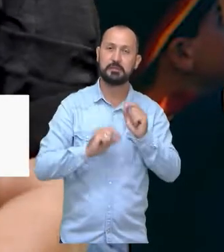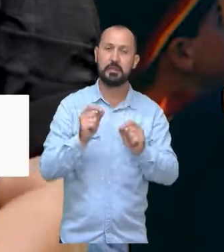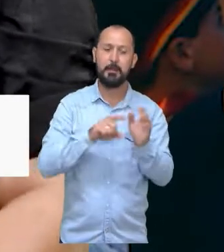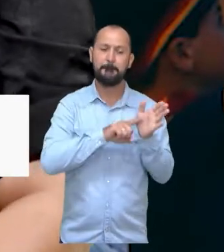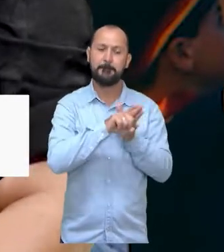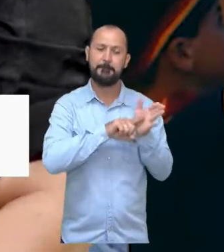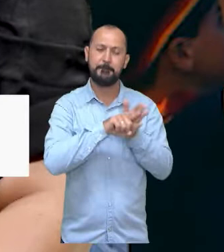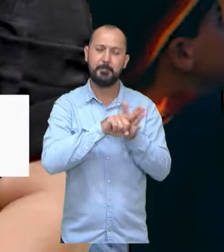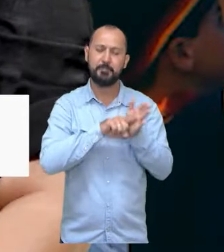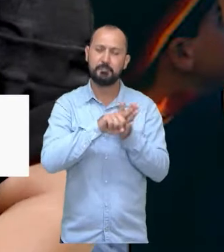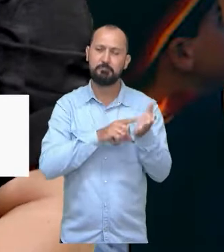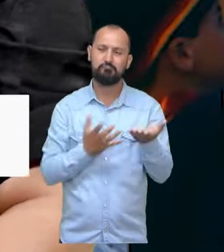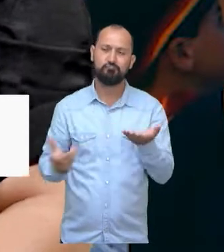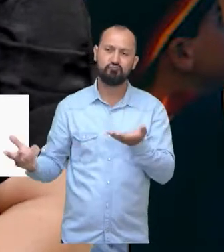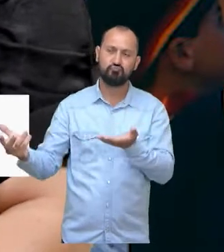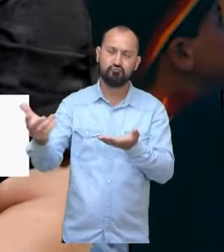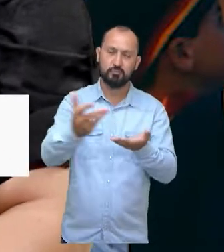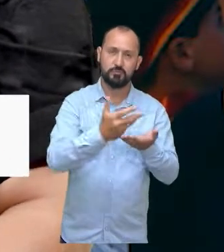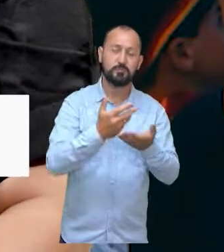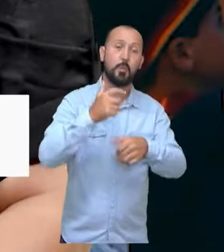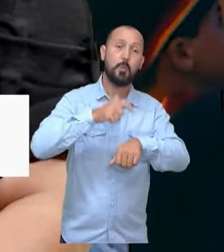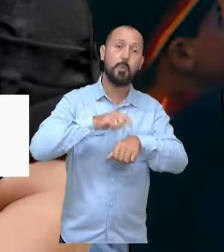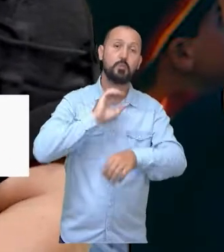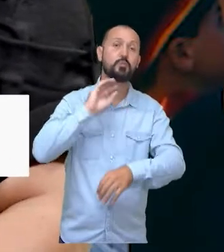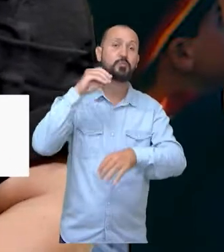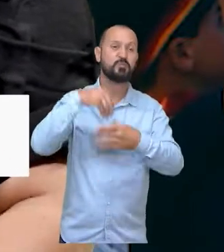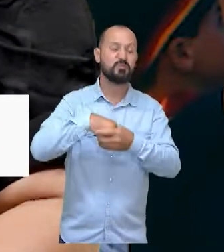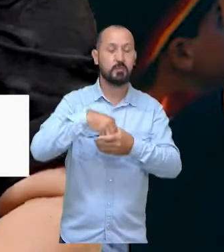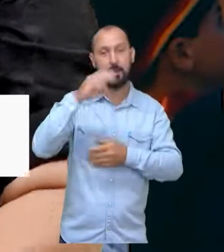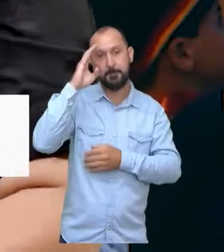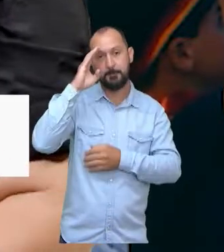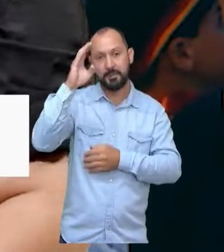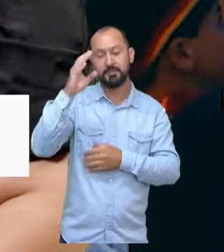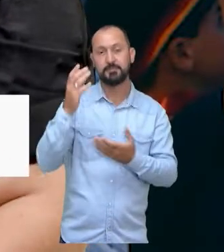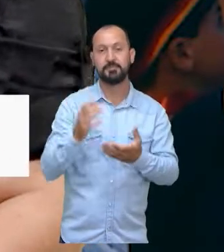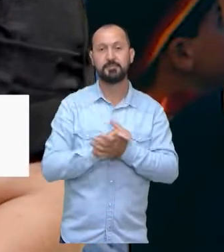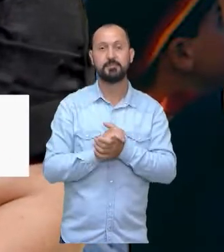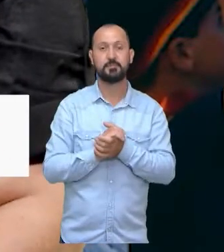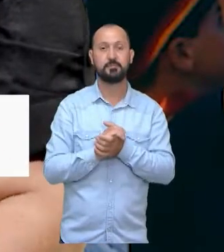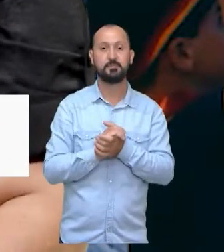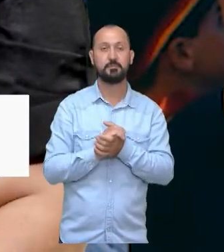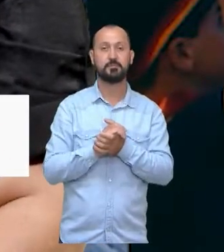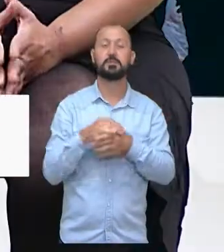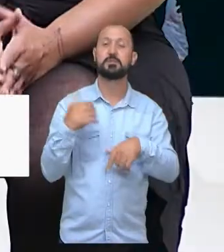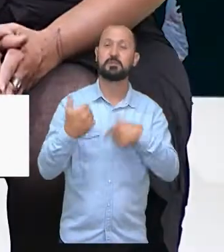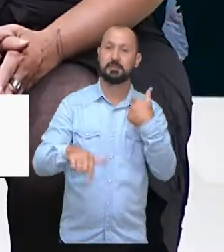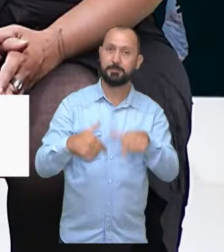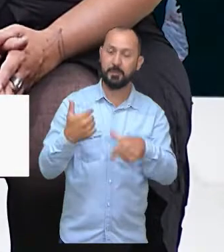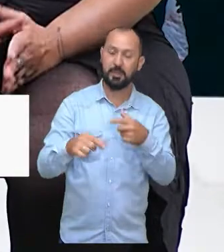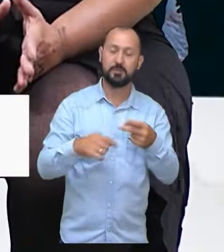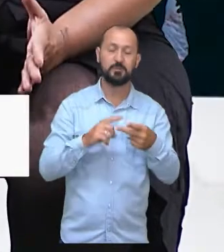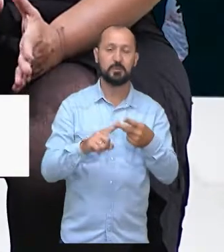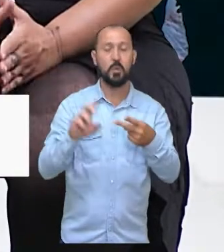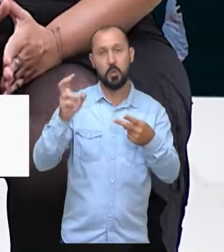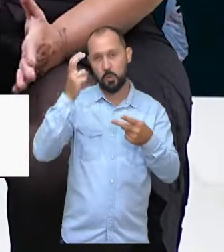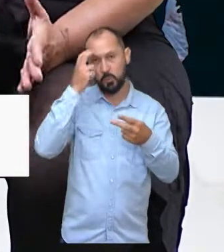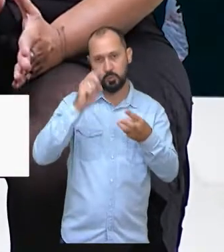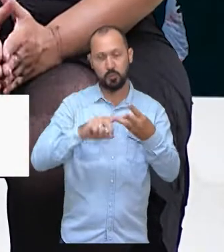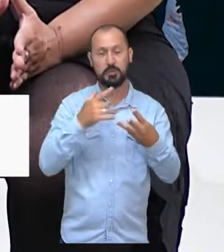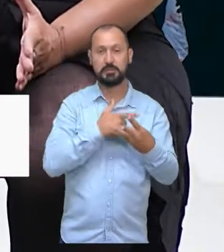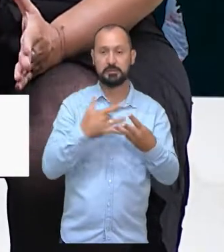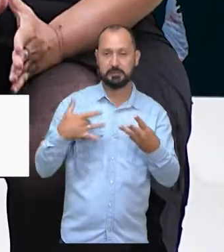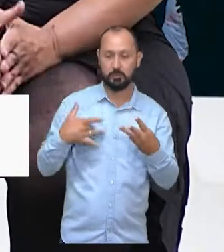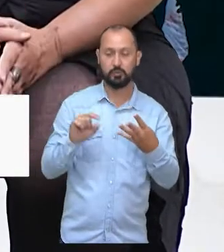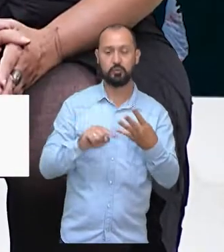ali uma varredura de como está a situação dentro principalmente desses eixos, empregabilidade,